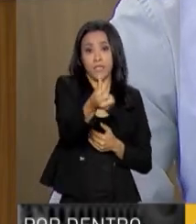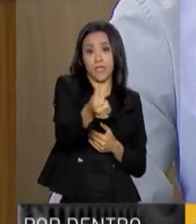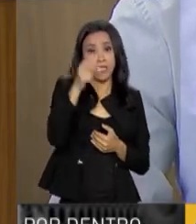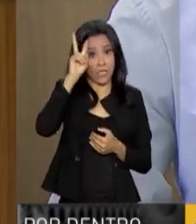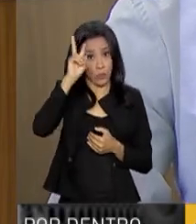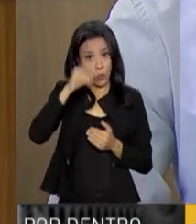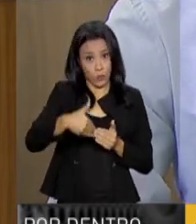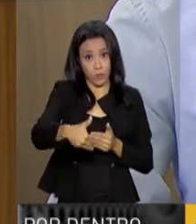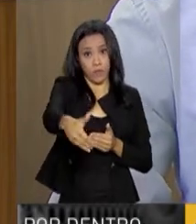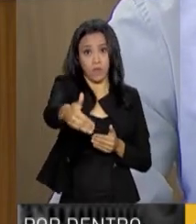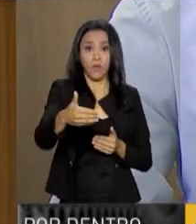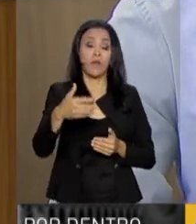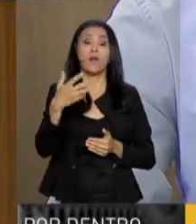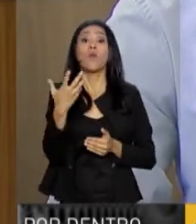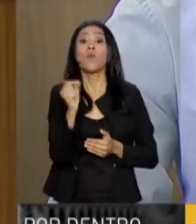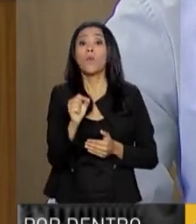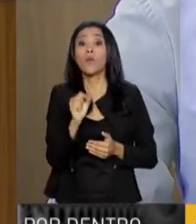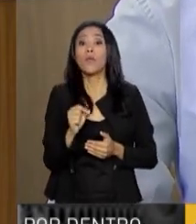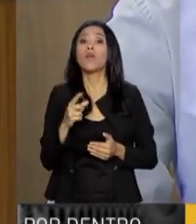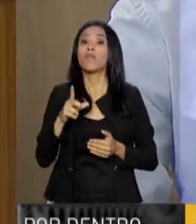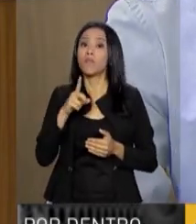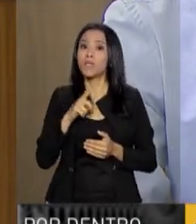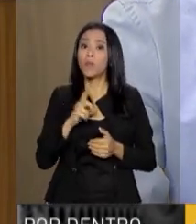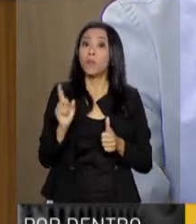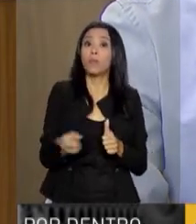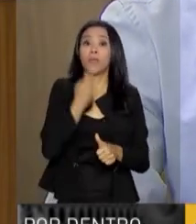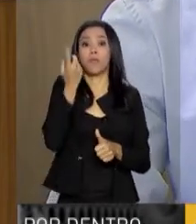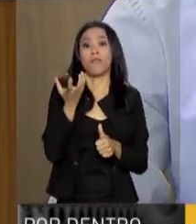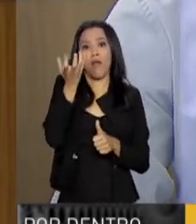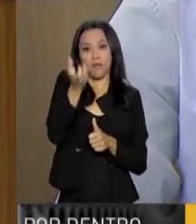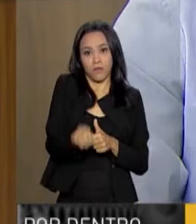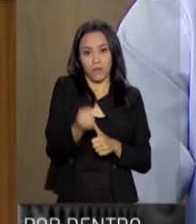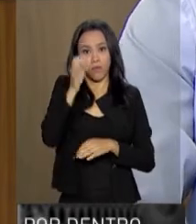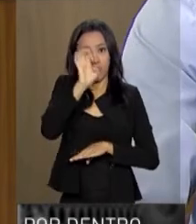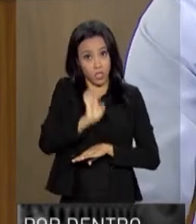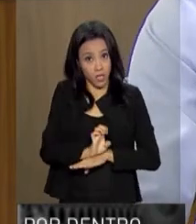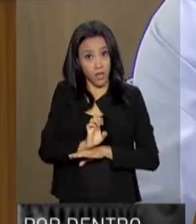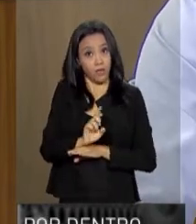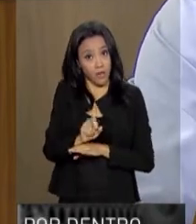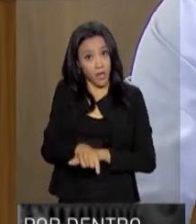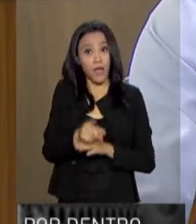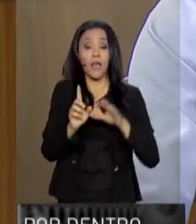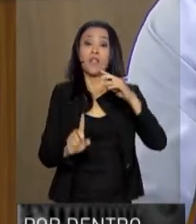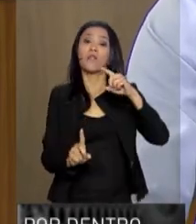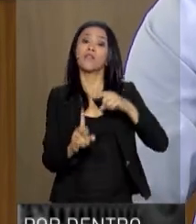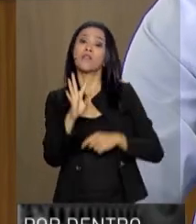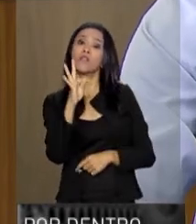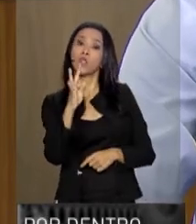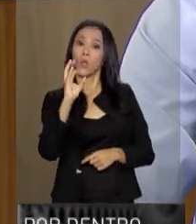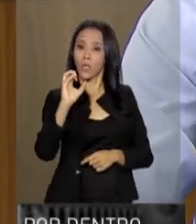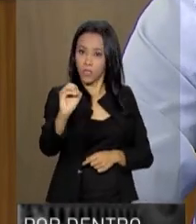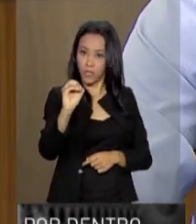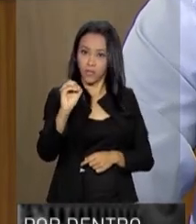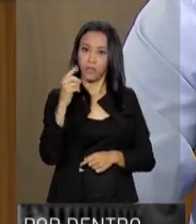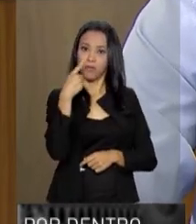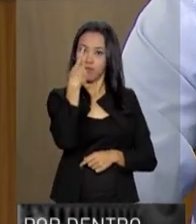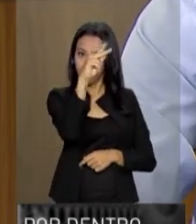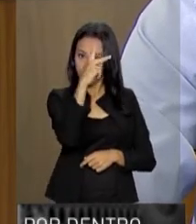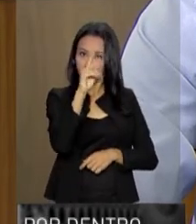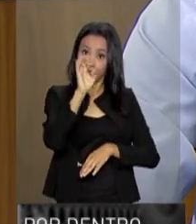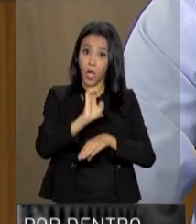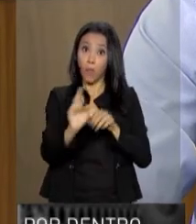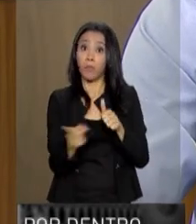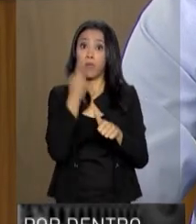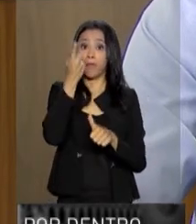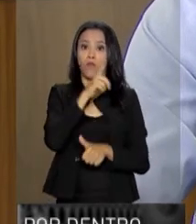o ato de adesão do primeiro estadual sinajuve que o estado do tocantins o governador marcelo miranda vai ser o primeiro